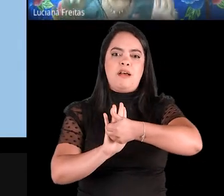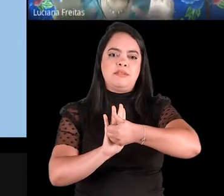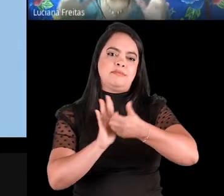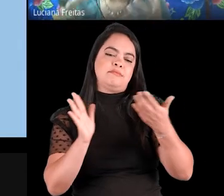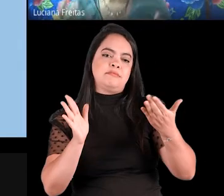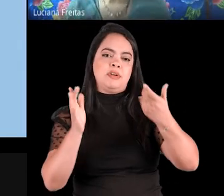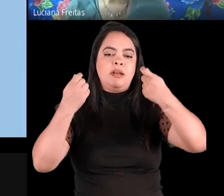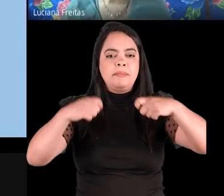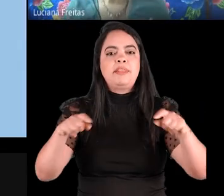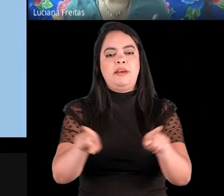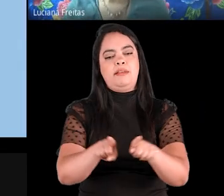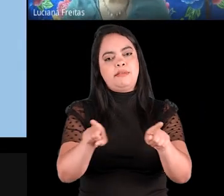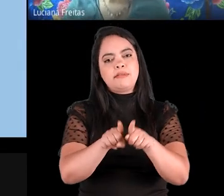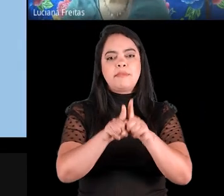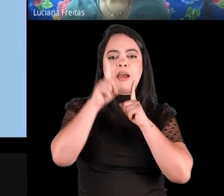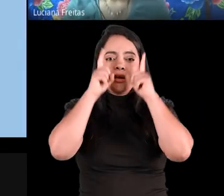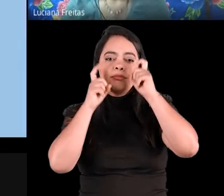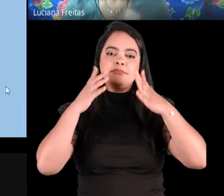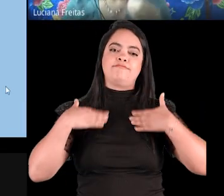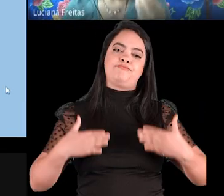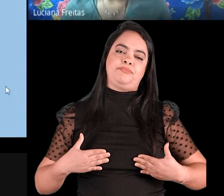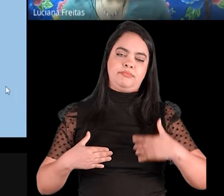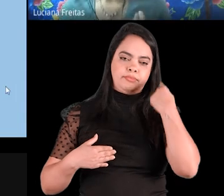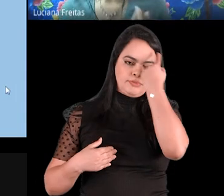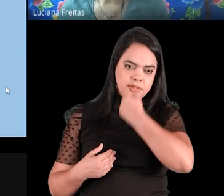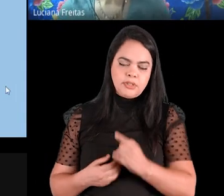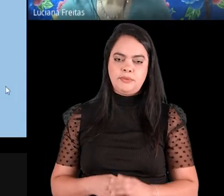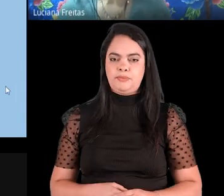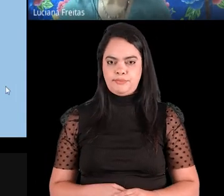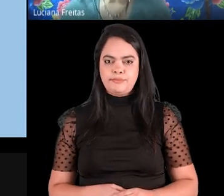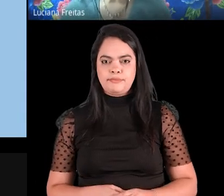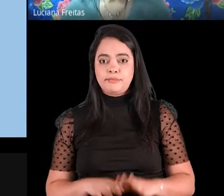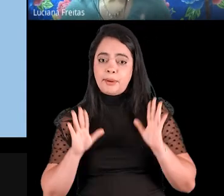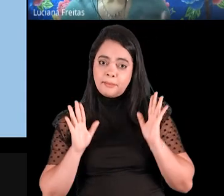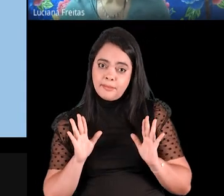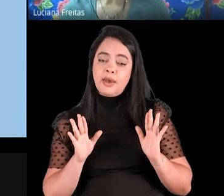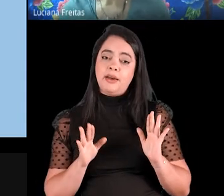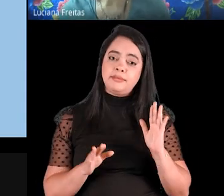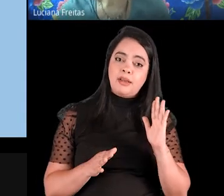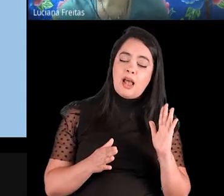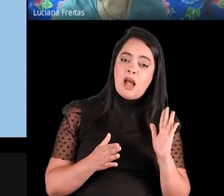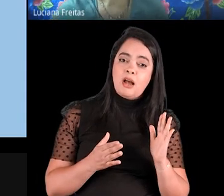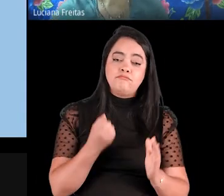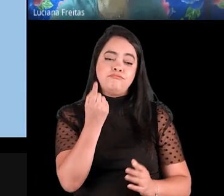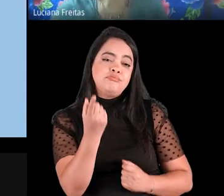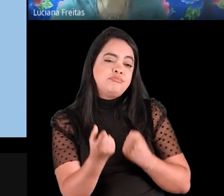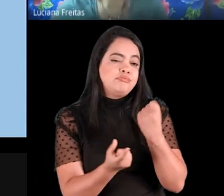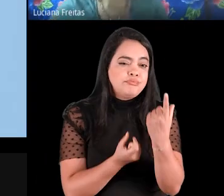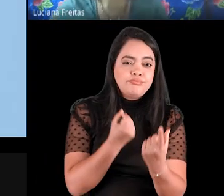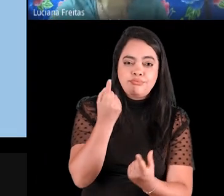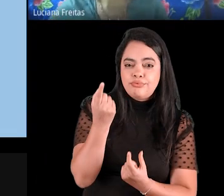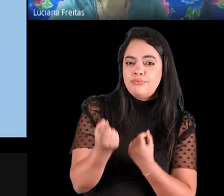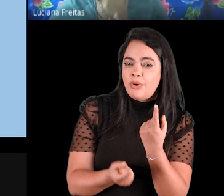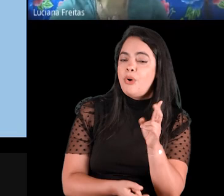sinal, ainda tem expressão facial e corporal. Mas ele será usado em algumas situações do portal, porque a gente não